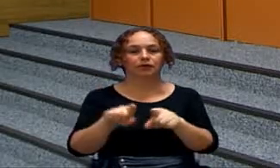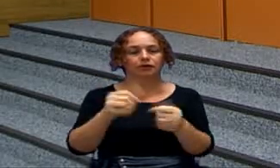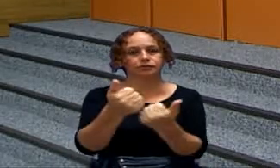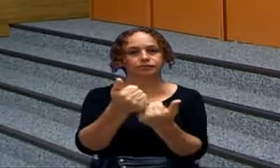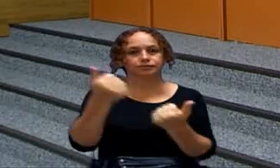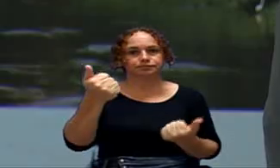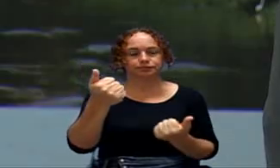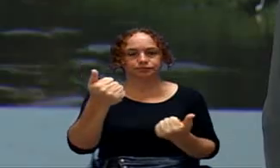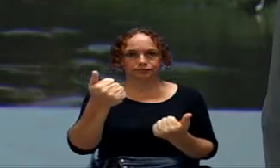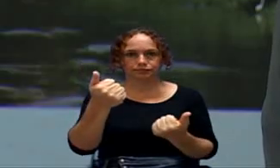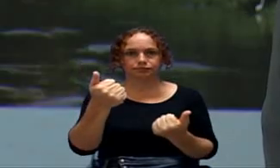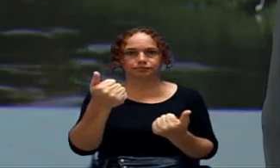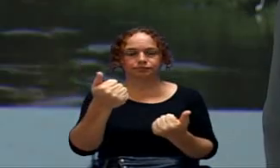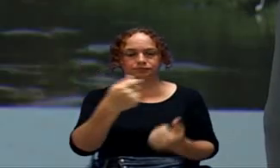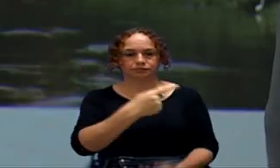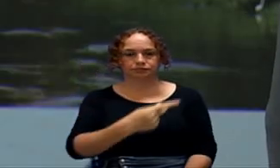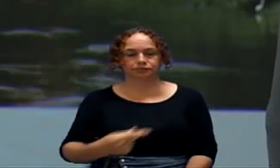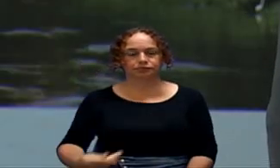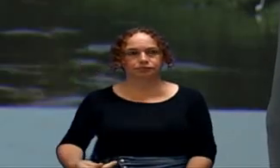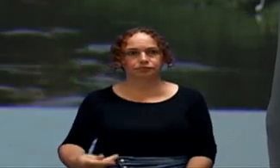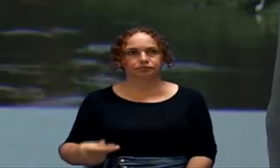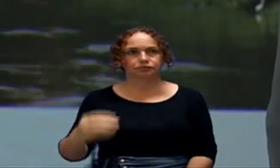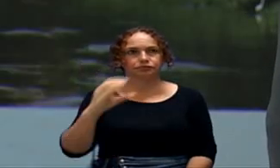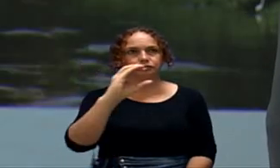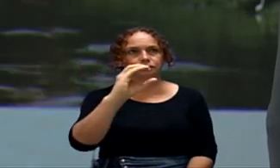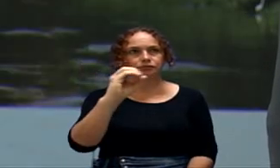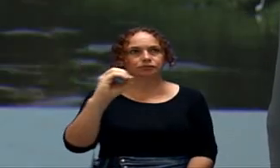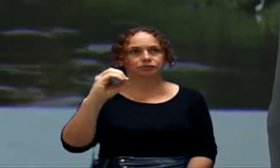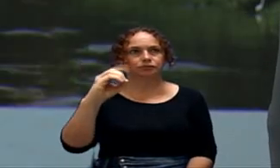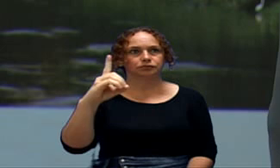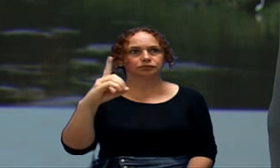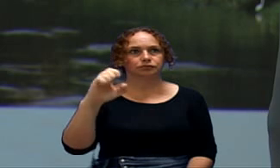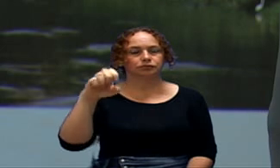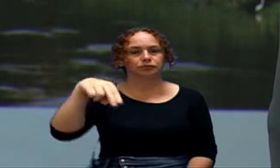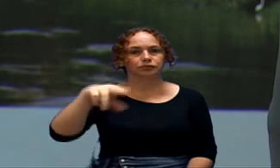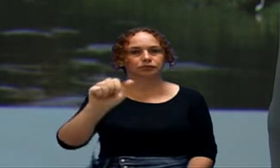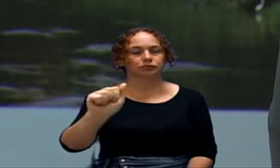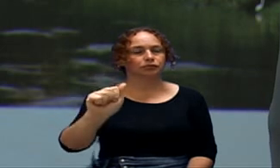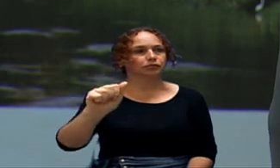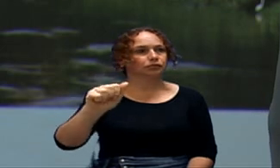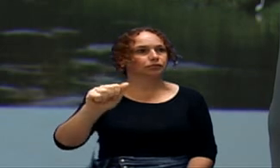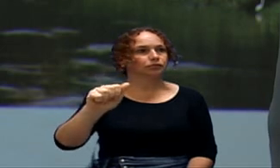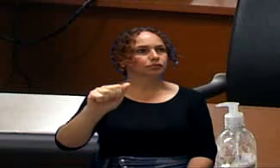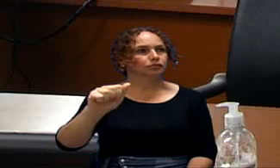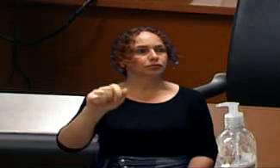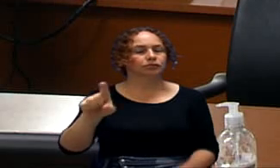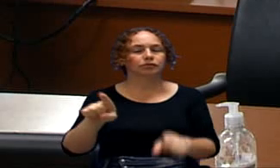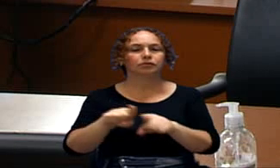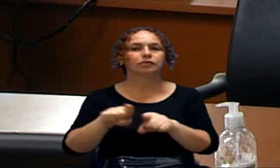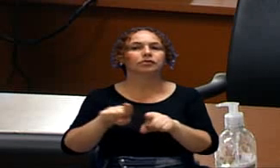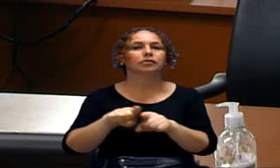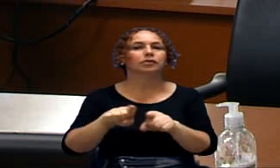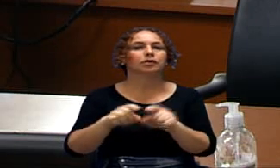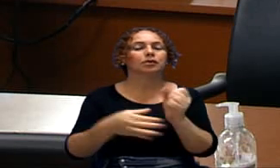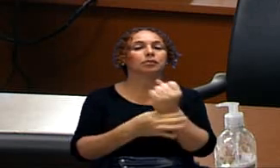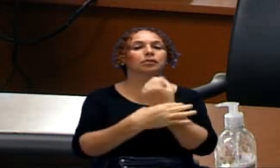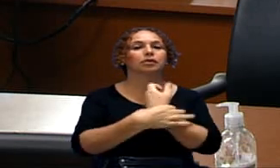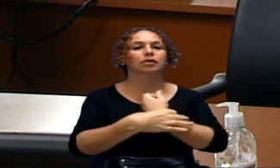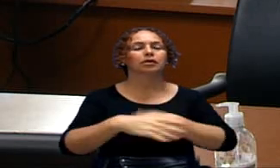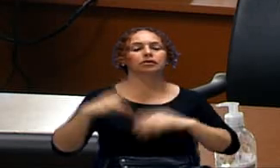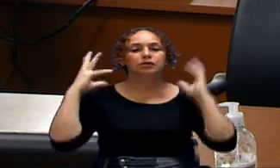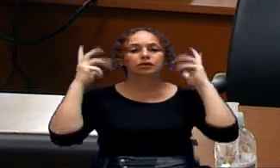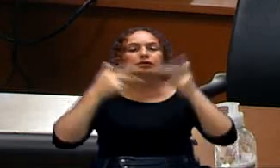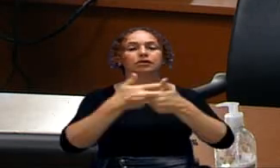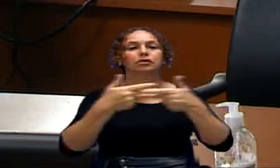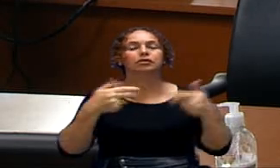Vice-presidente do CONDEMA e também representante da Comissão de Defesa e Direito Animal da OAB Sorocaba,